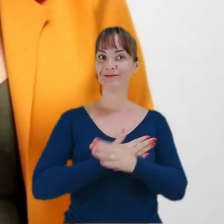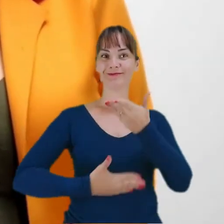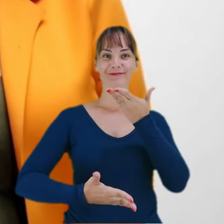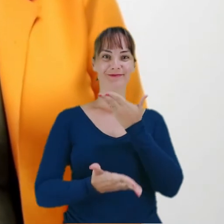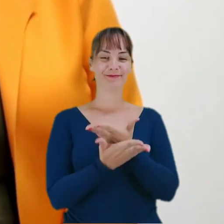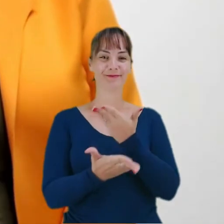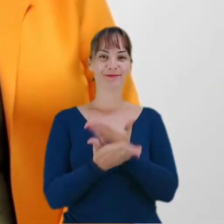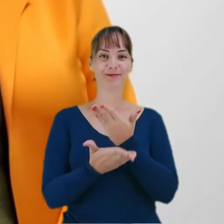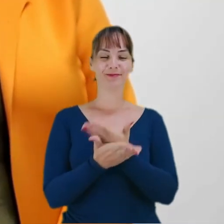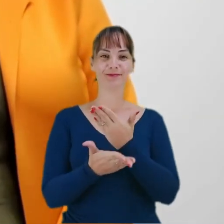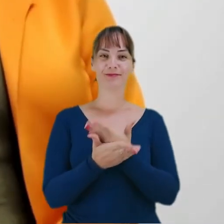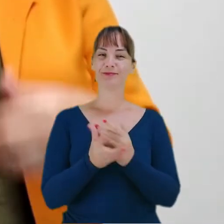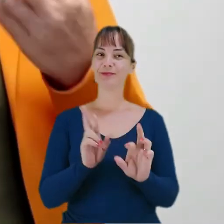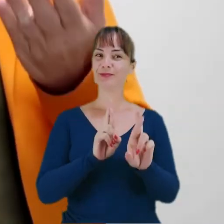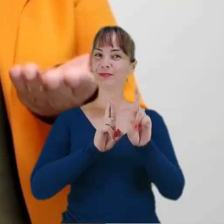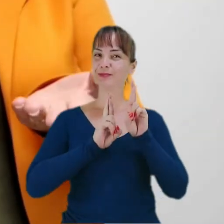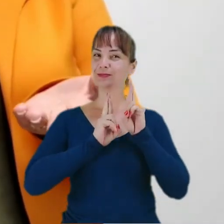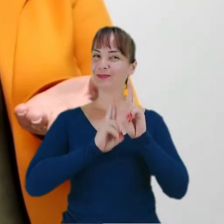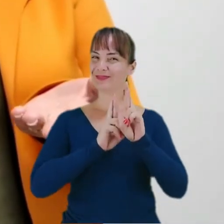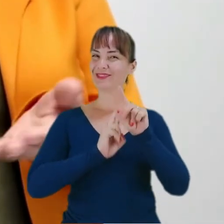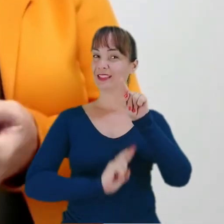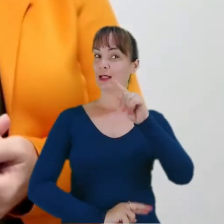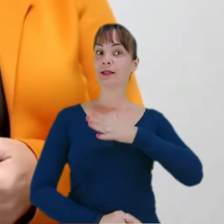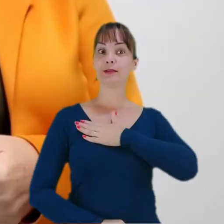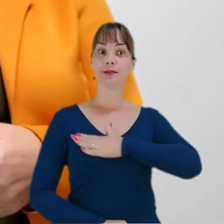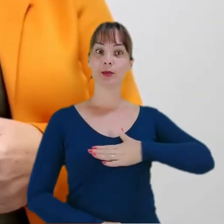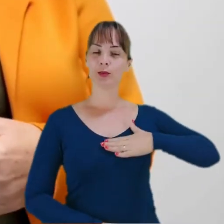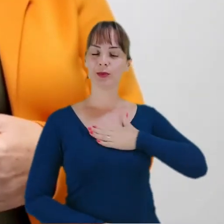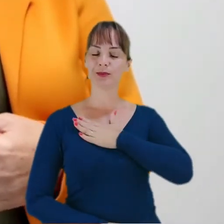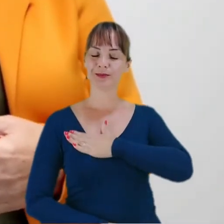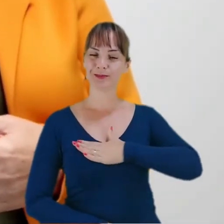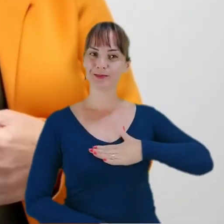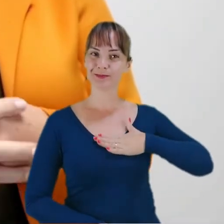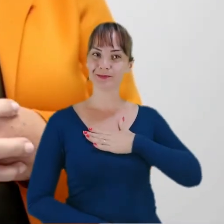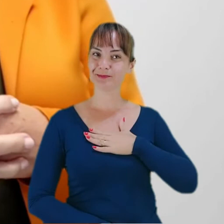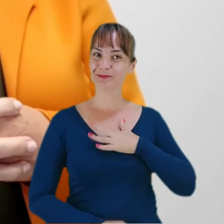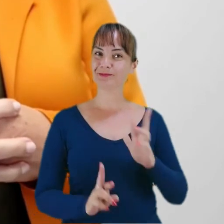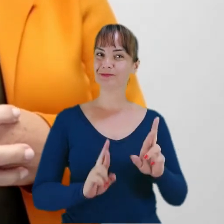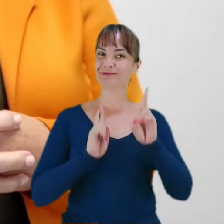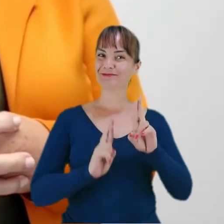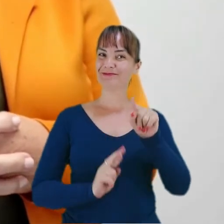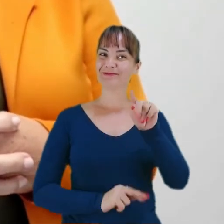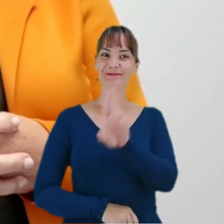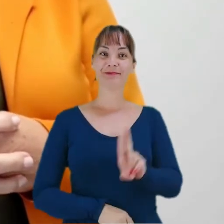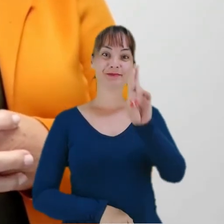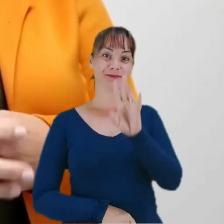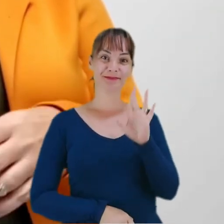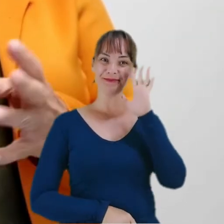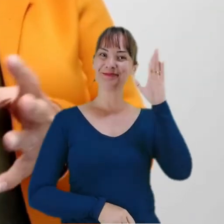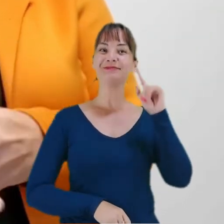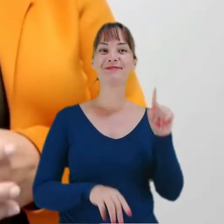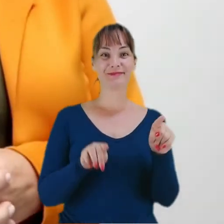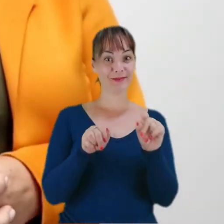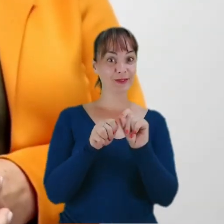Chegamos ao final da nossa aula. Espero que você tenha gostado, tenha usado a sua imaginação